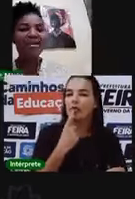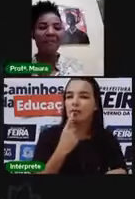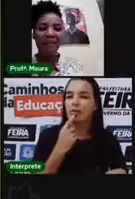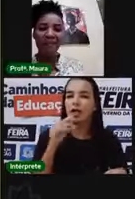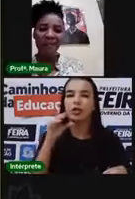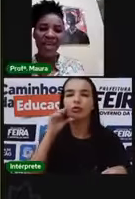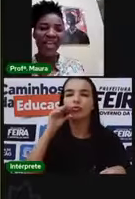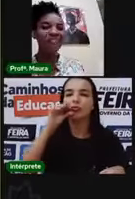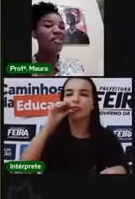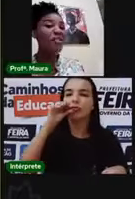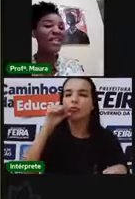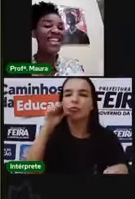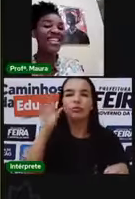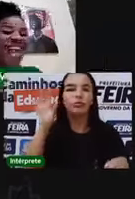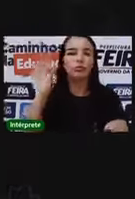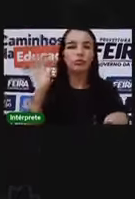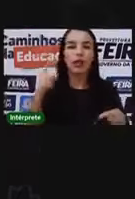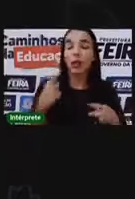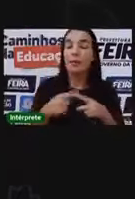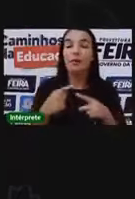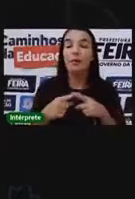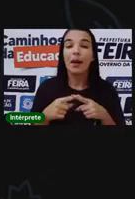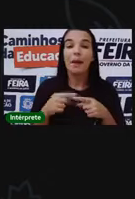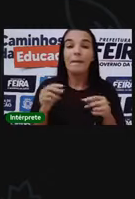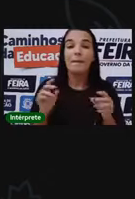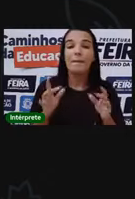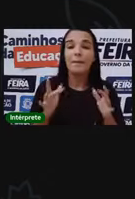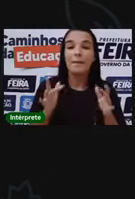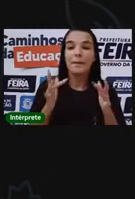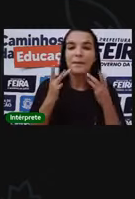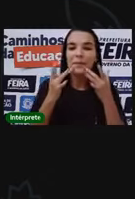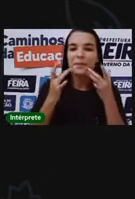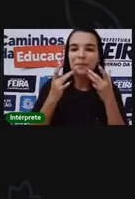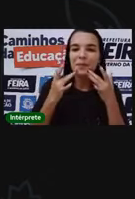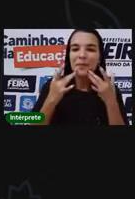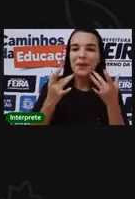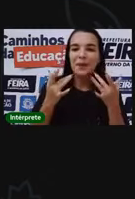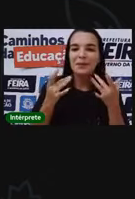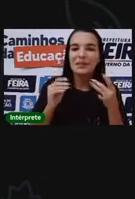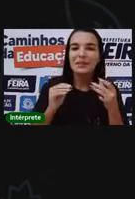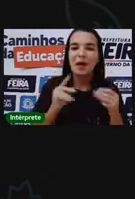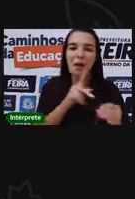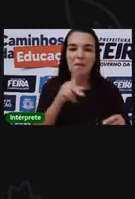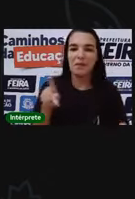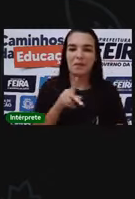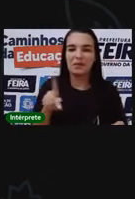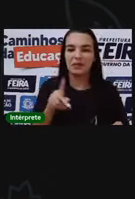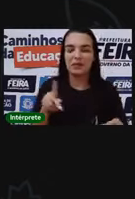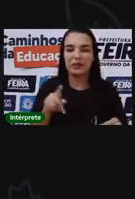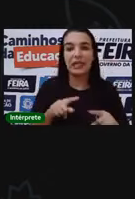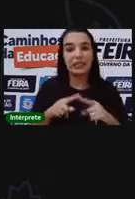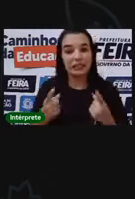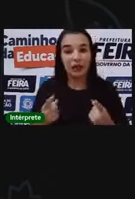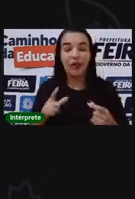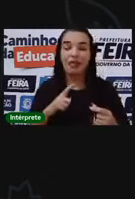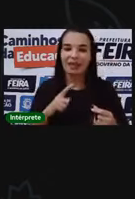para me homenagear como professora, tá bom? Então tem essa tela aí no